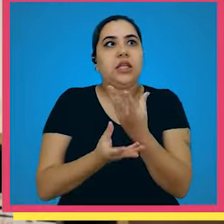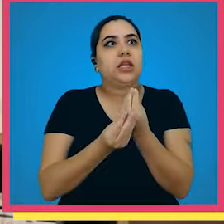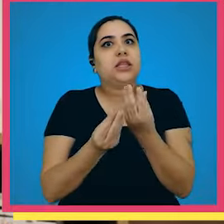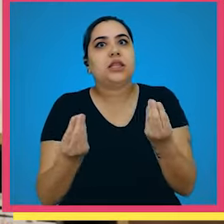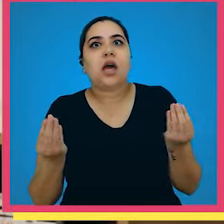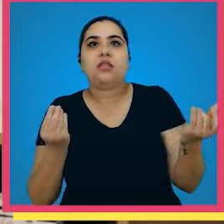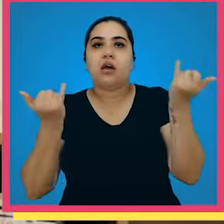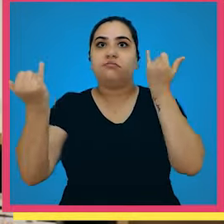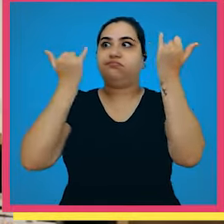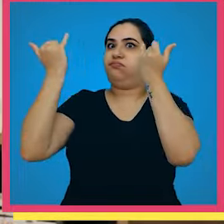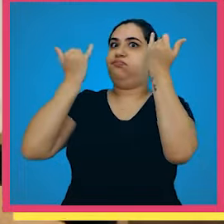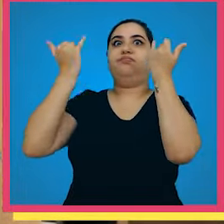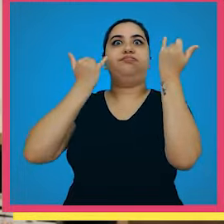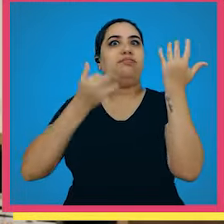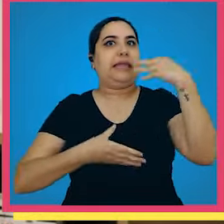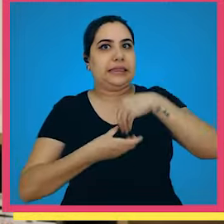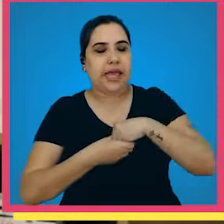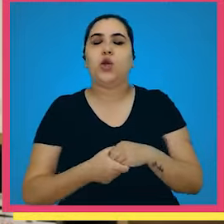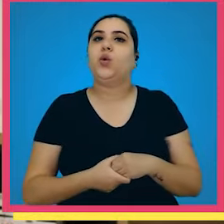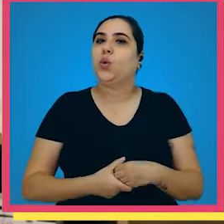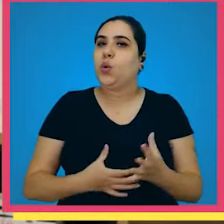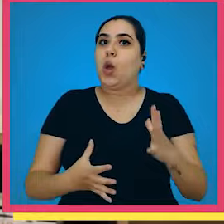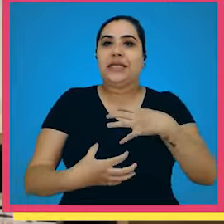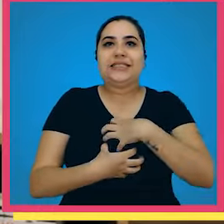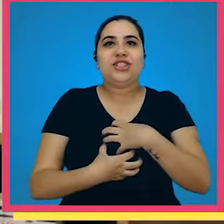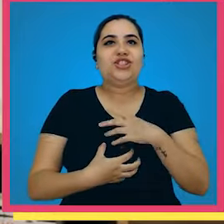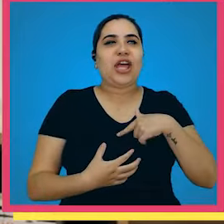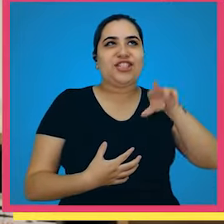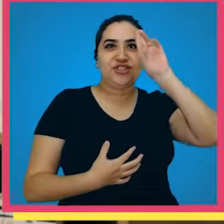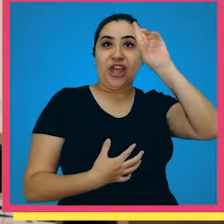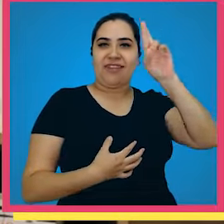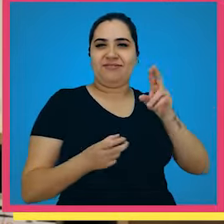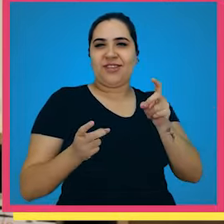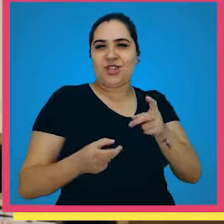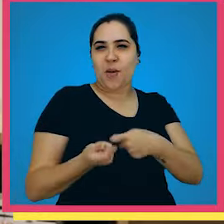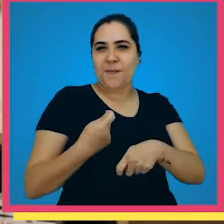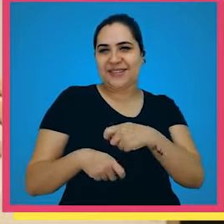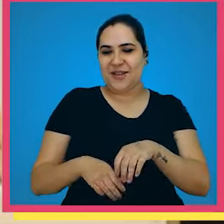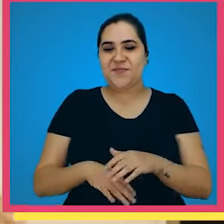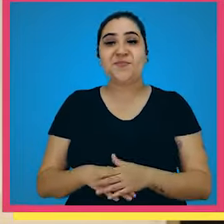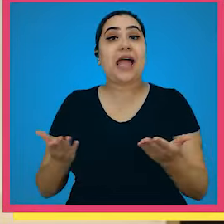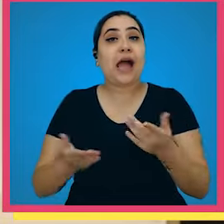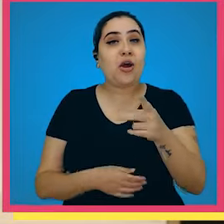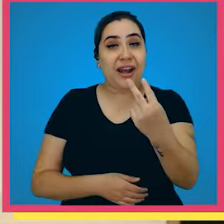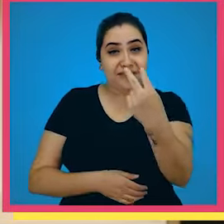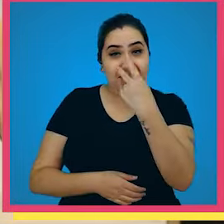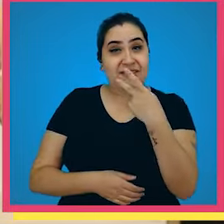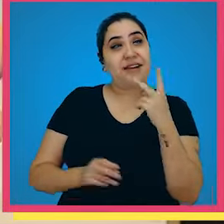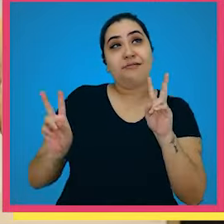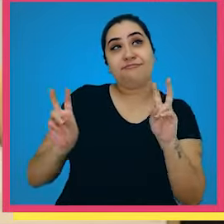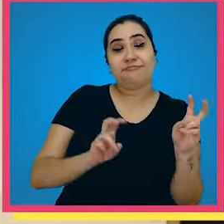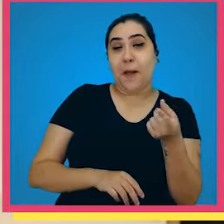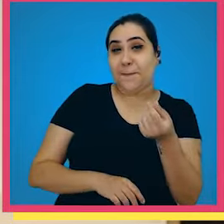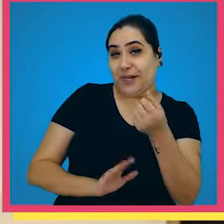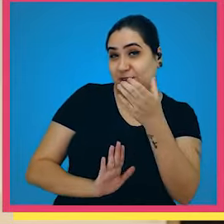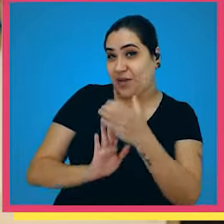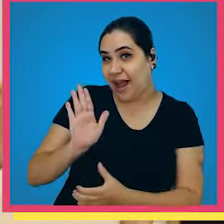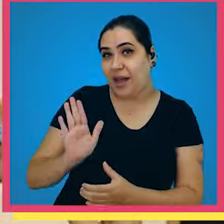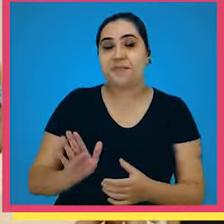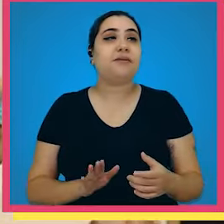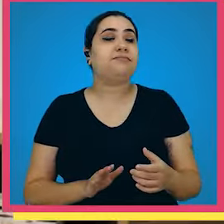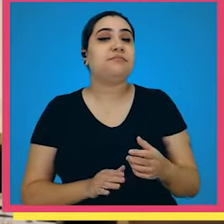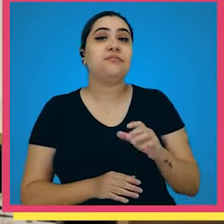vi tanta informação interna, sabia? Já tô me sentindo a chefe do comercial. Agora vocês só vão me ver falando de